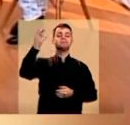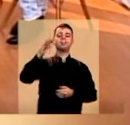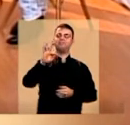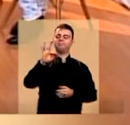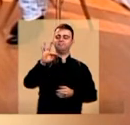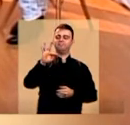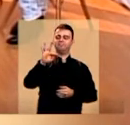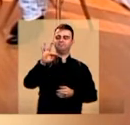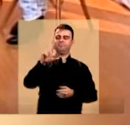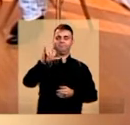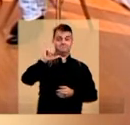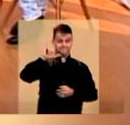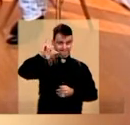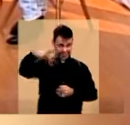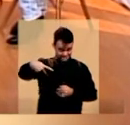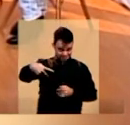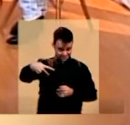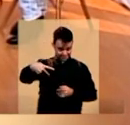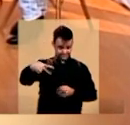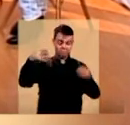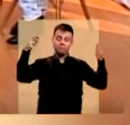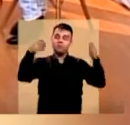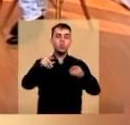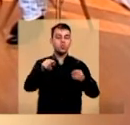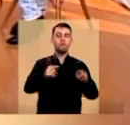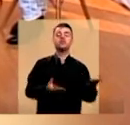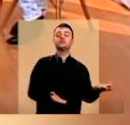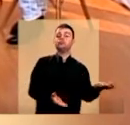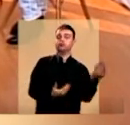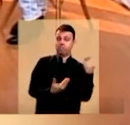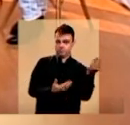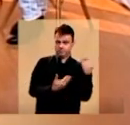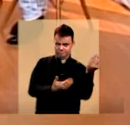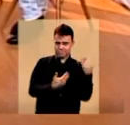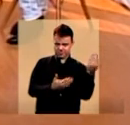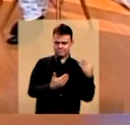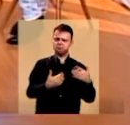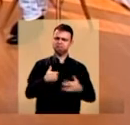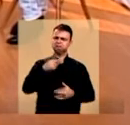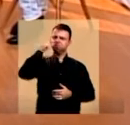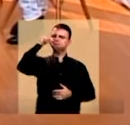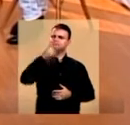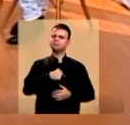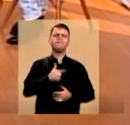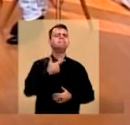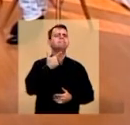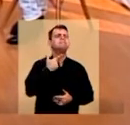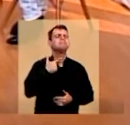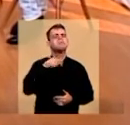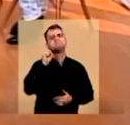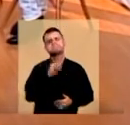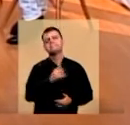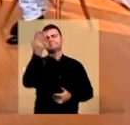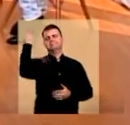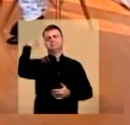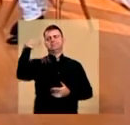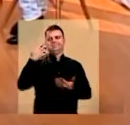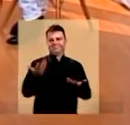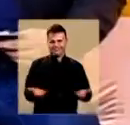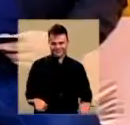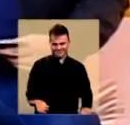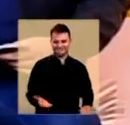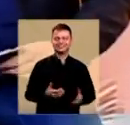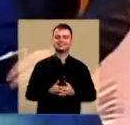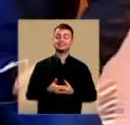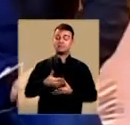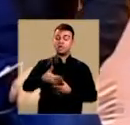Flip-Pop, voltado para o público adolescente. Que foi muito interessante. Fiquei morrendo de vontade. Gente, a gente